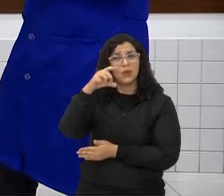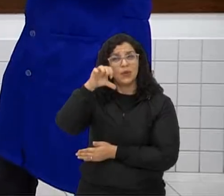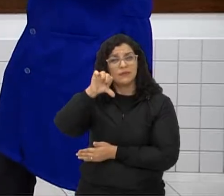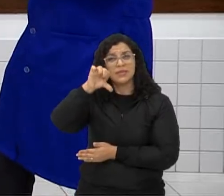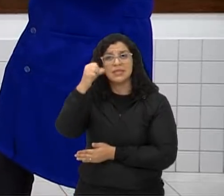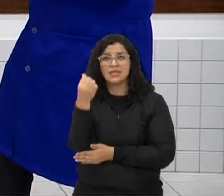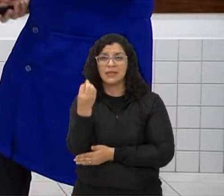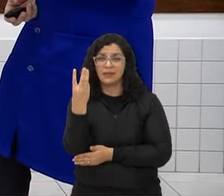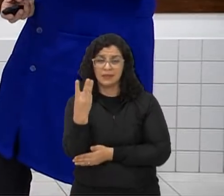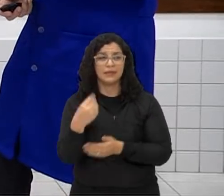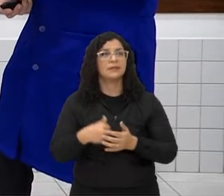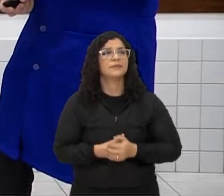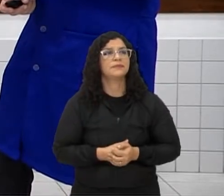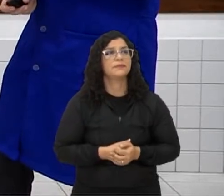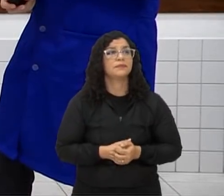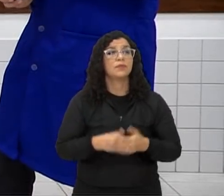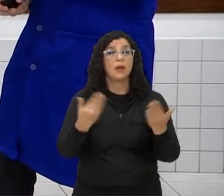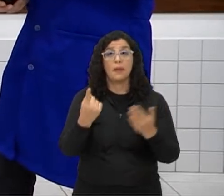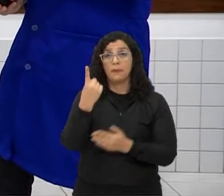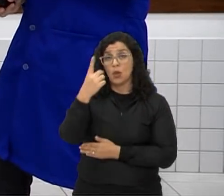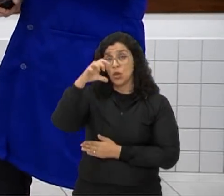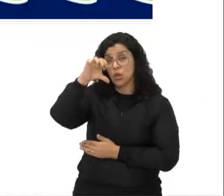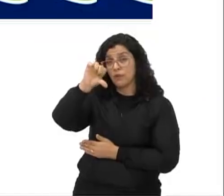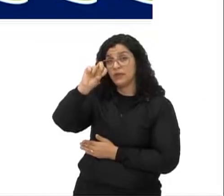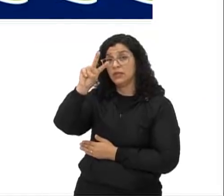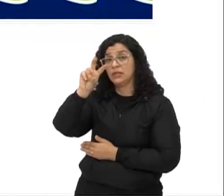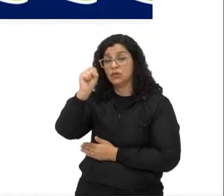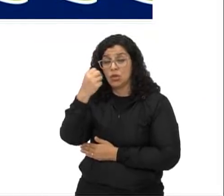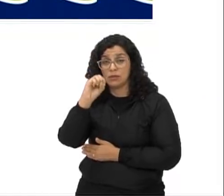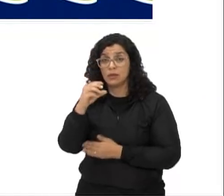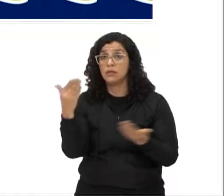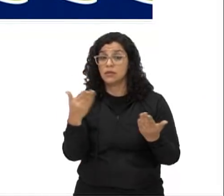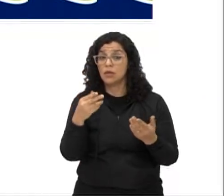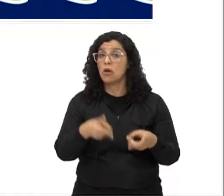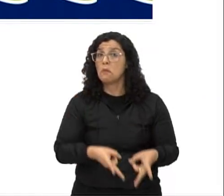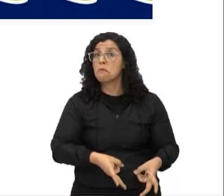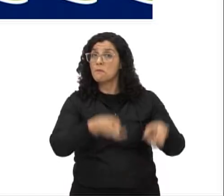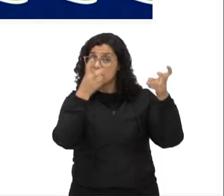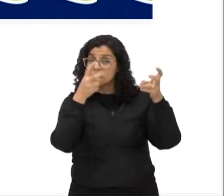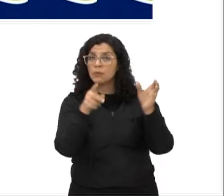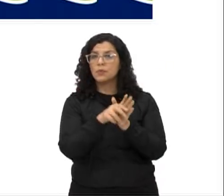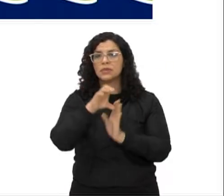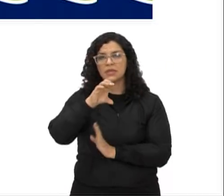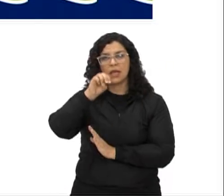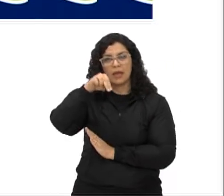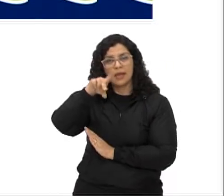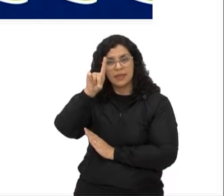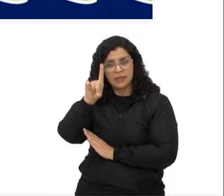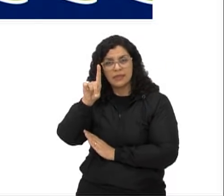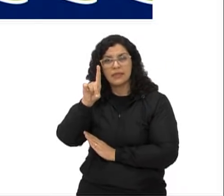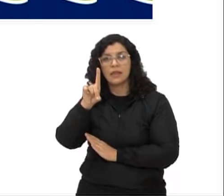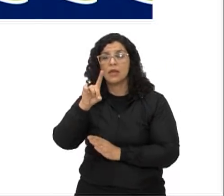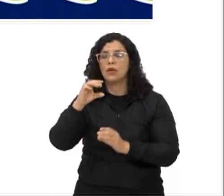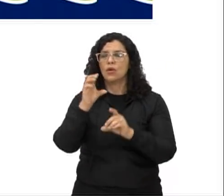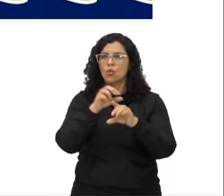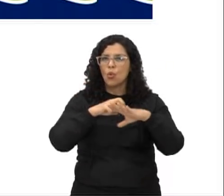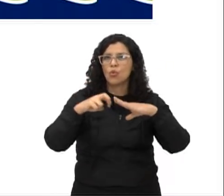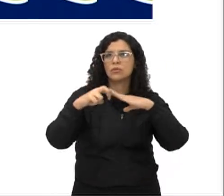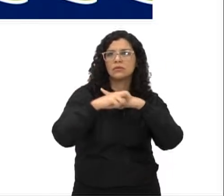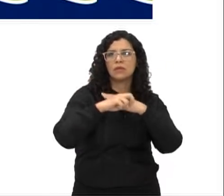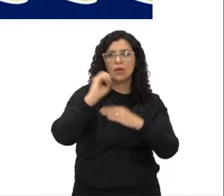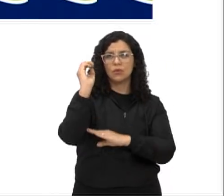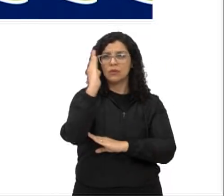ok? Em 1980, o boliche foi reconhecido pelo CND, Conselho Nacional de Desporto,